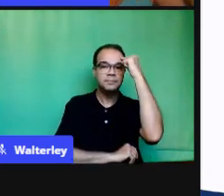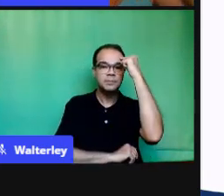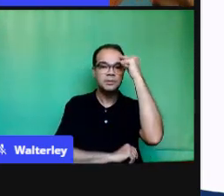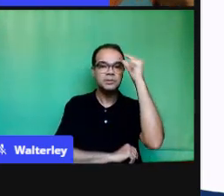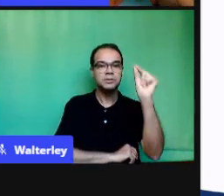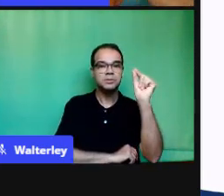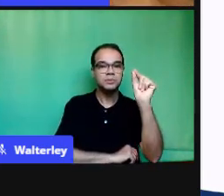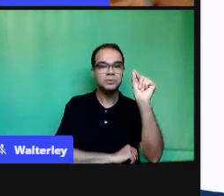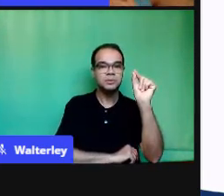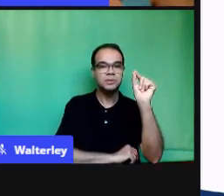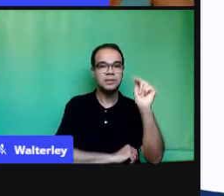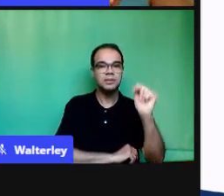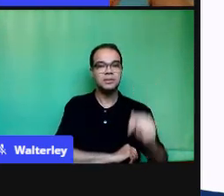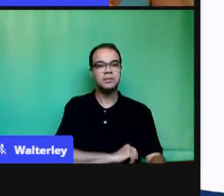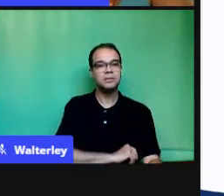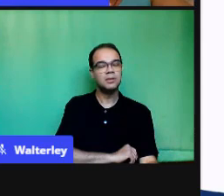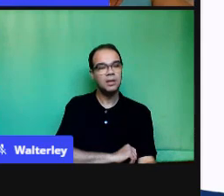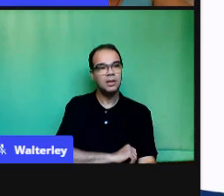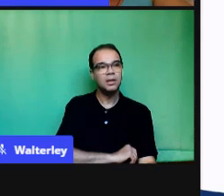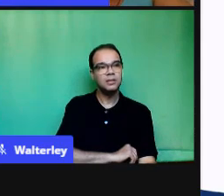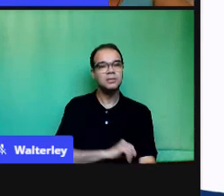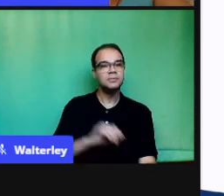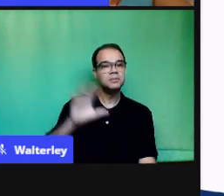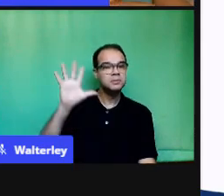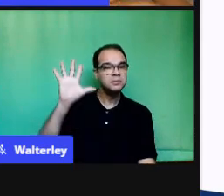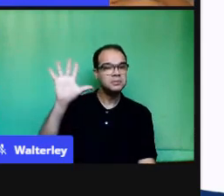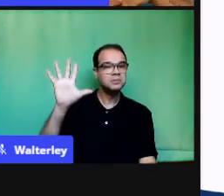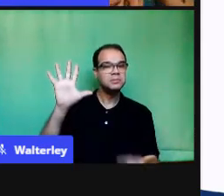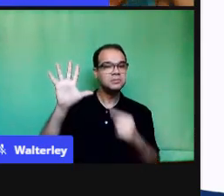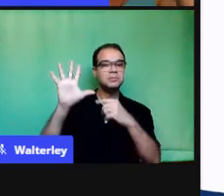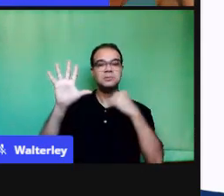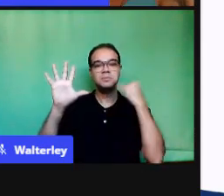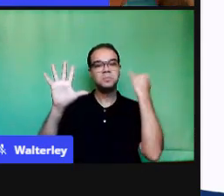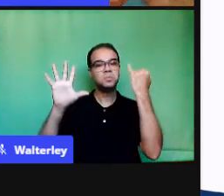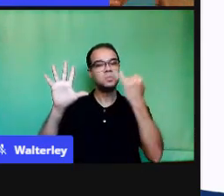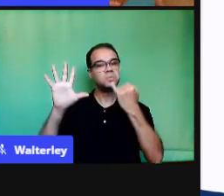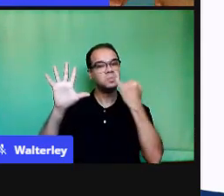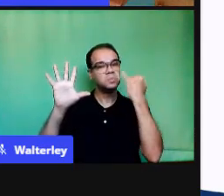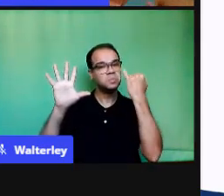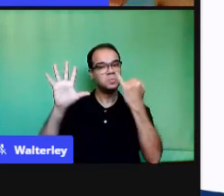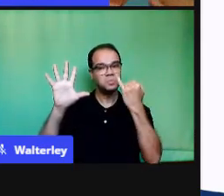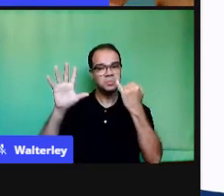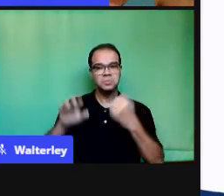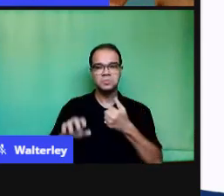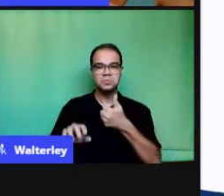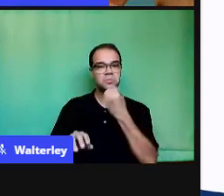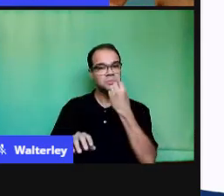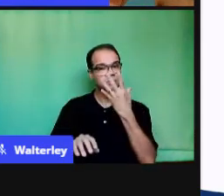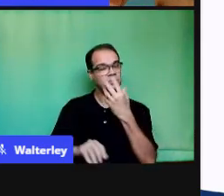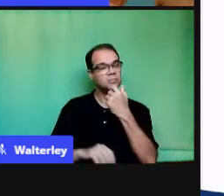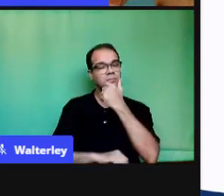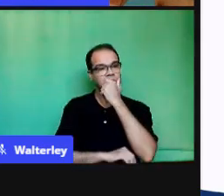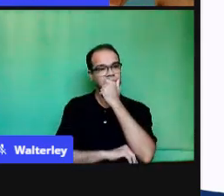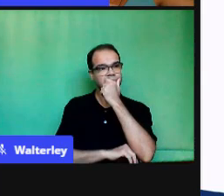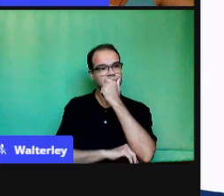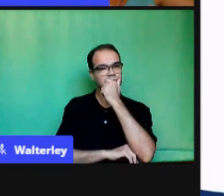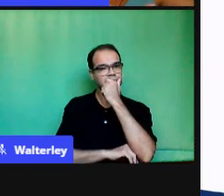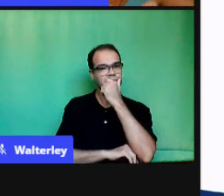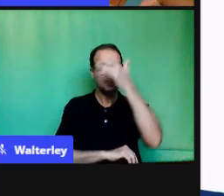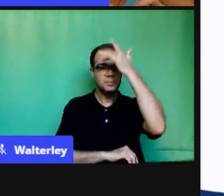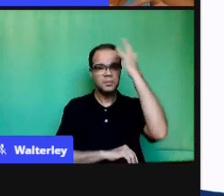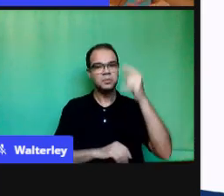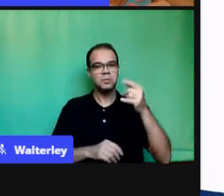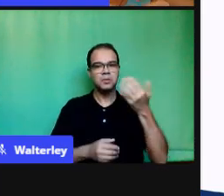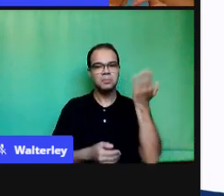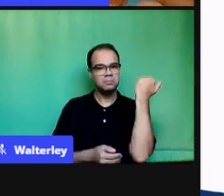percepção dessas 5 condições. E isso dava margem para um radicalismo que talvez não